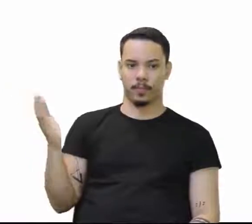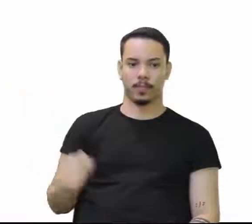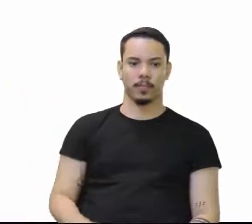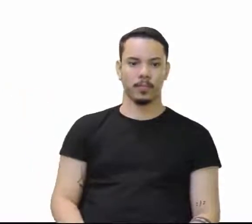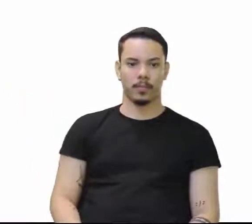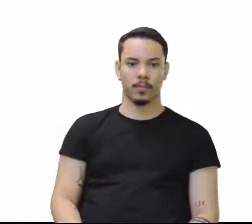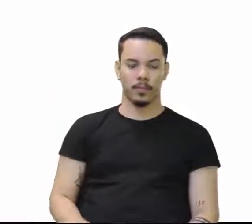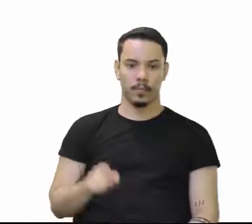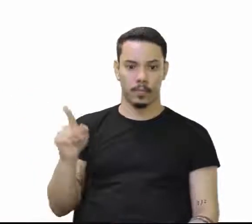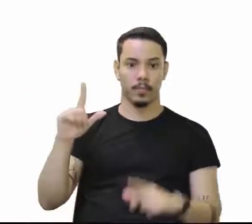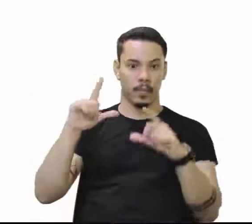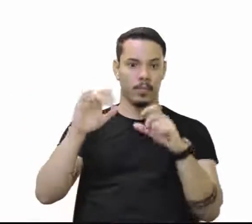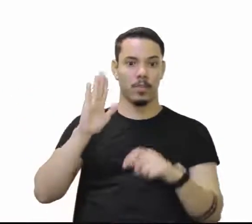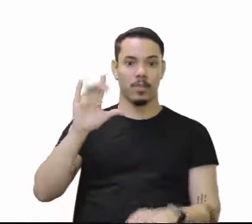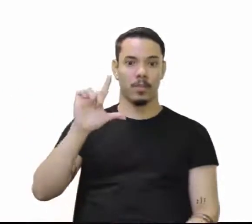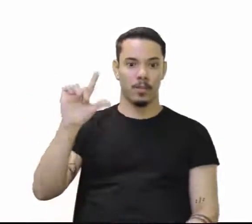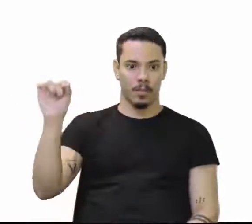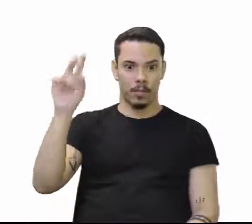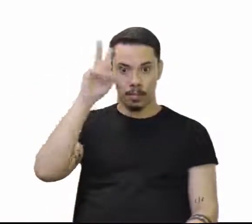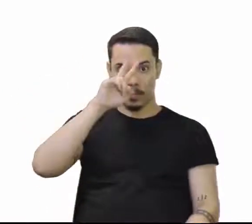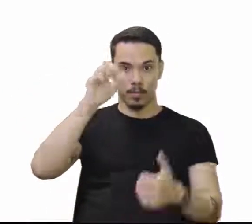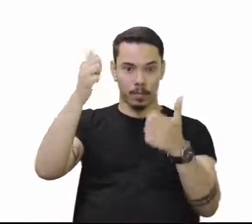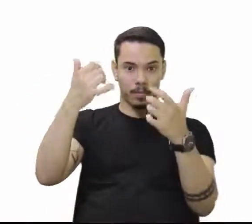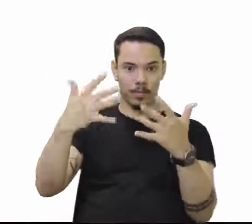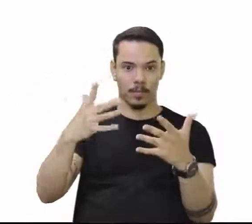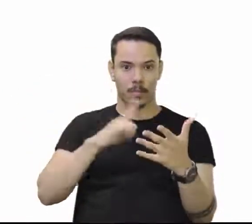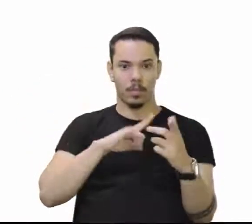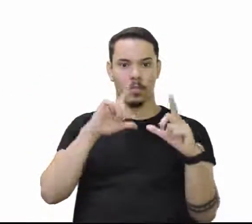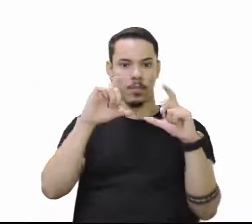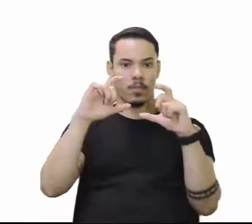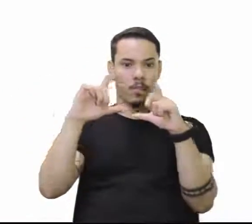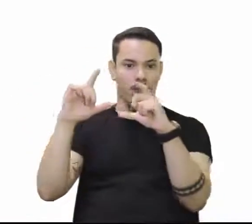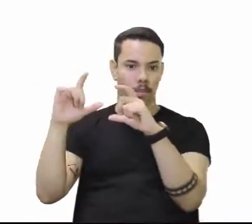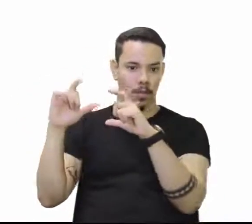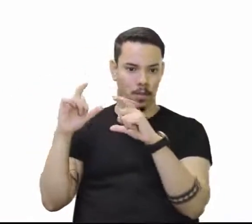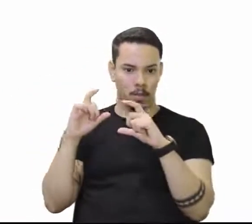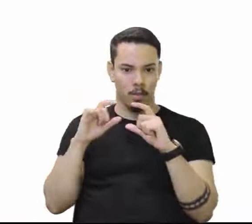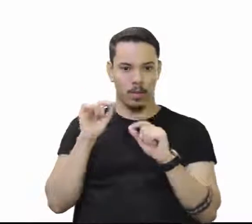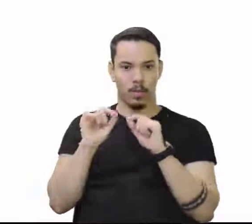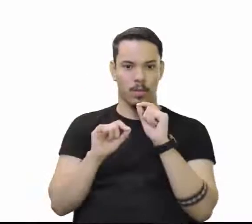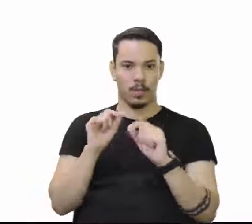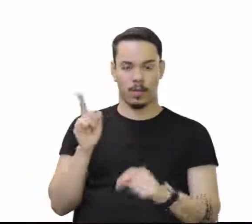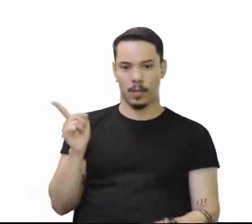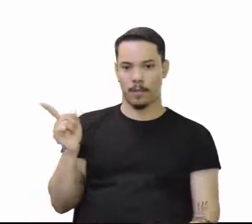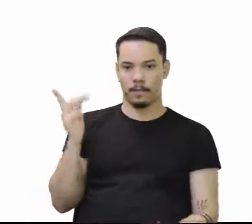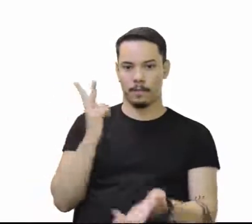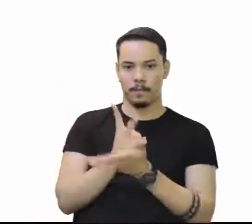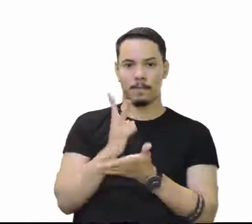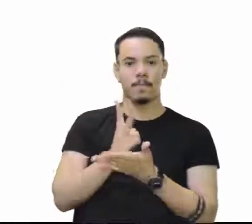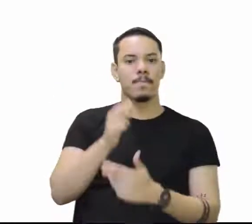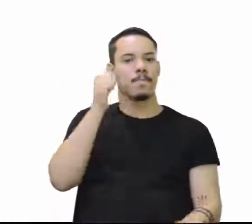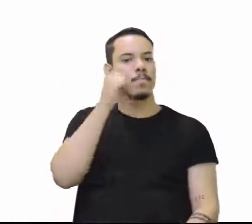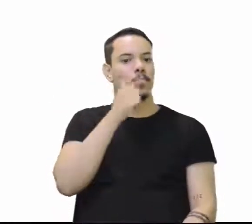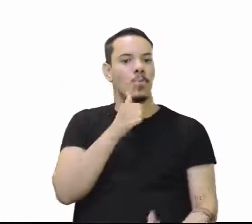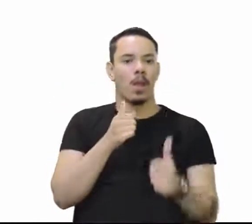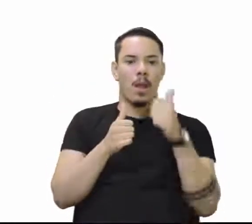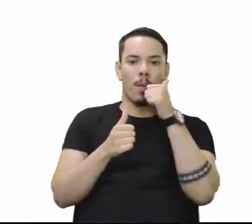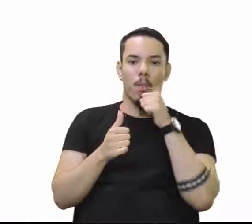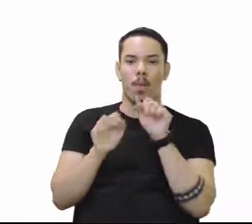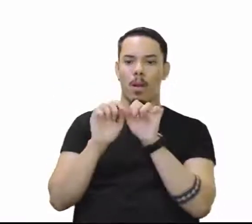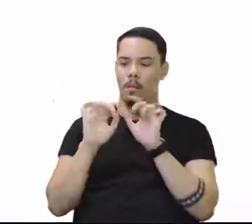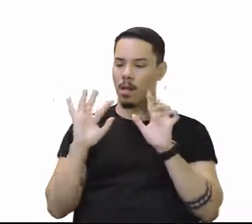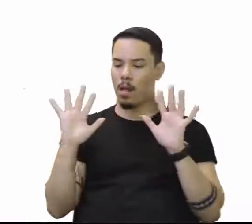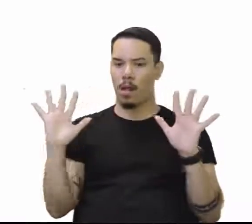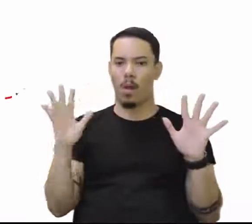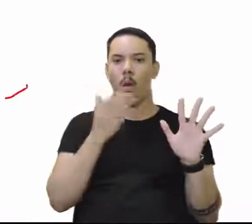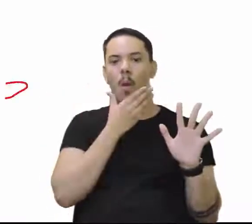Aí já é uma foto de despedida. Lembra que eu falei para vocês sobre a fotografia? Ó? Aqui, as mulheres.